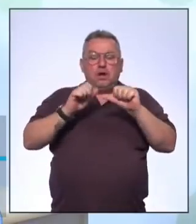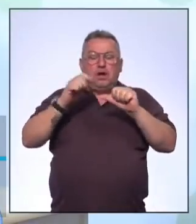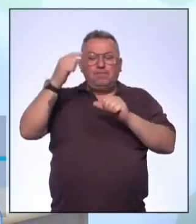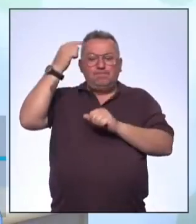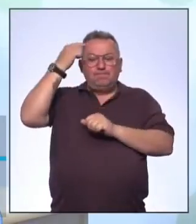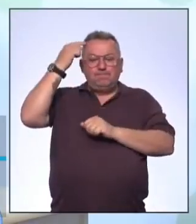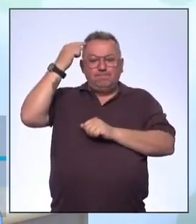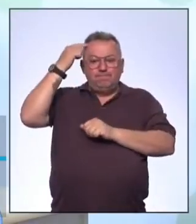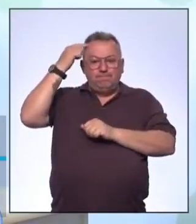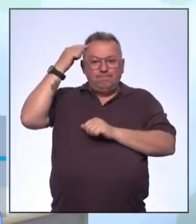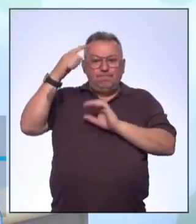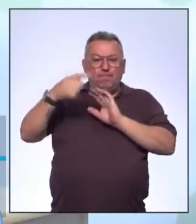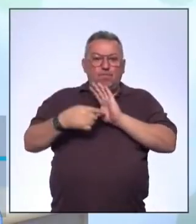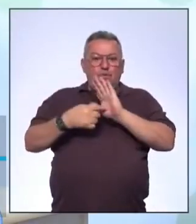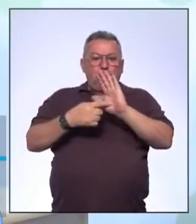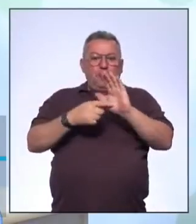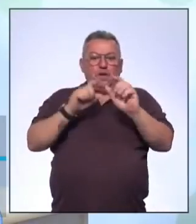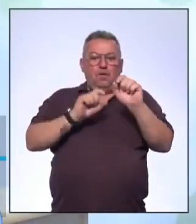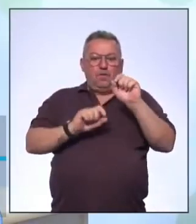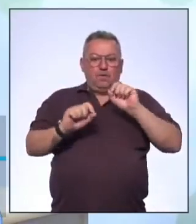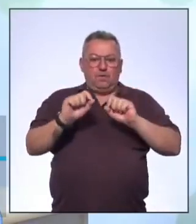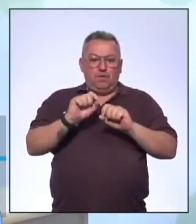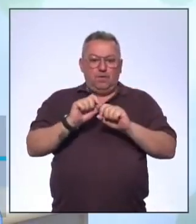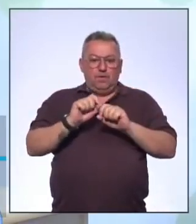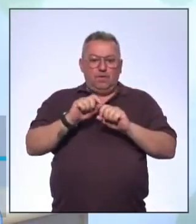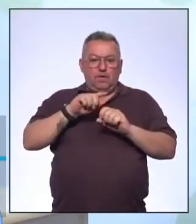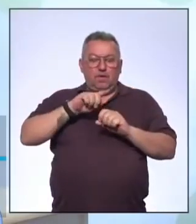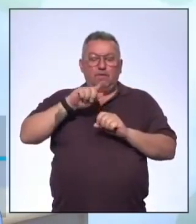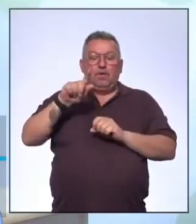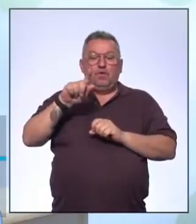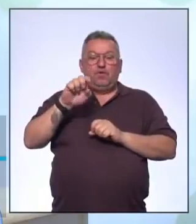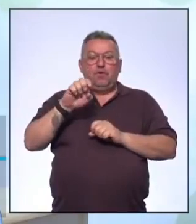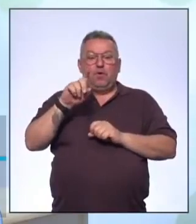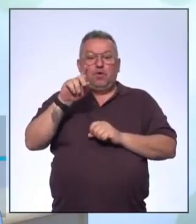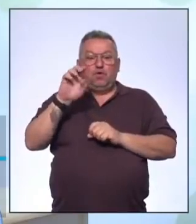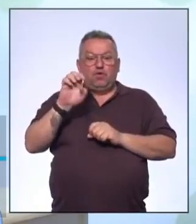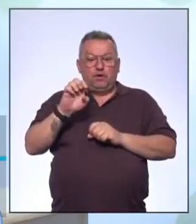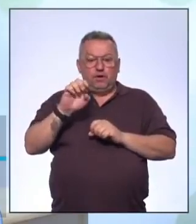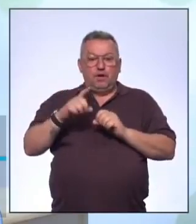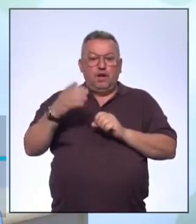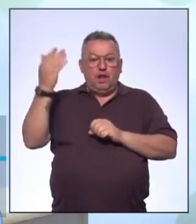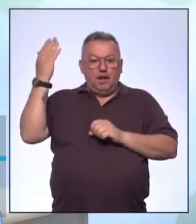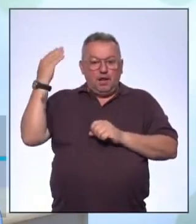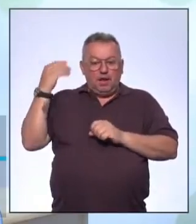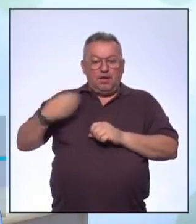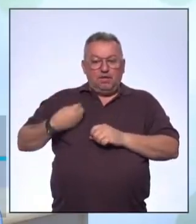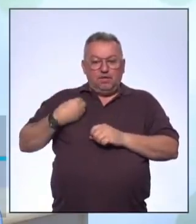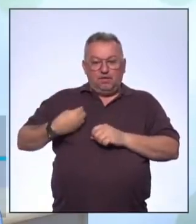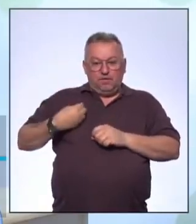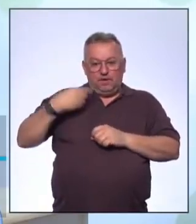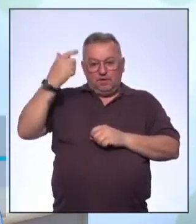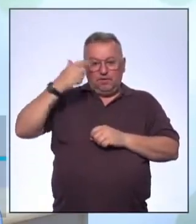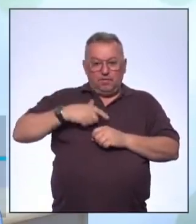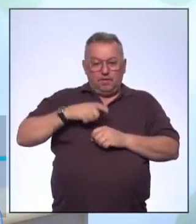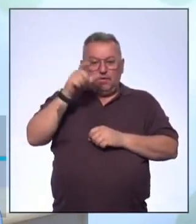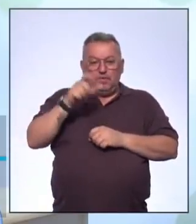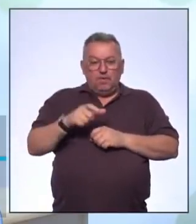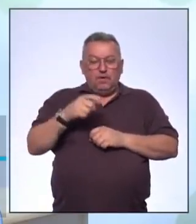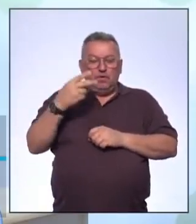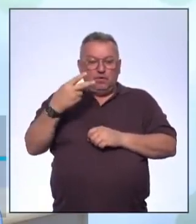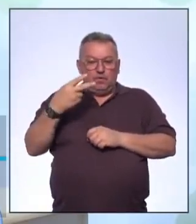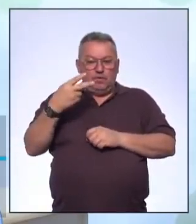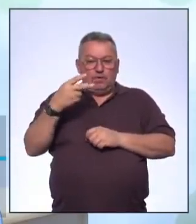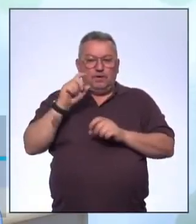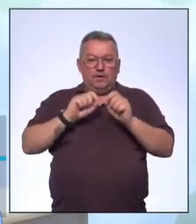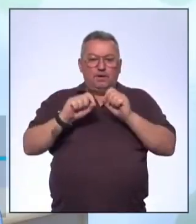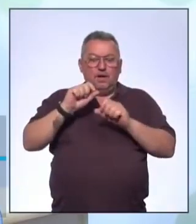mental, expressão essa utilizada pelo George Gusdorff, lá na Origem das Ciências Humanas, parte 2, que é